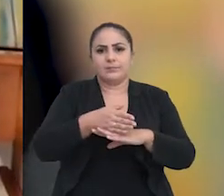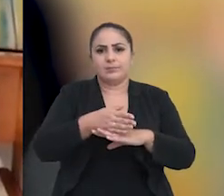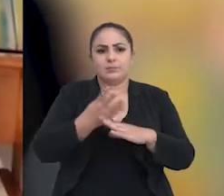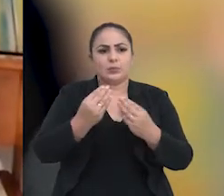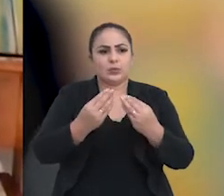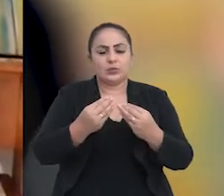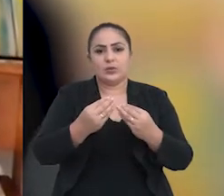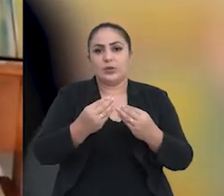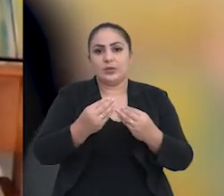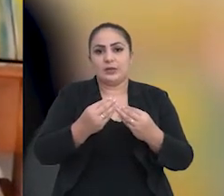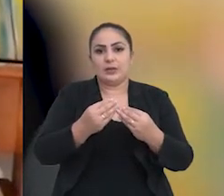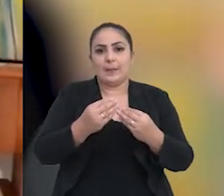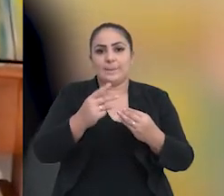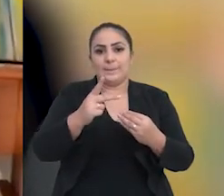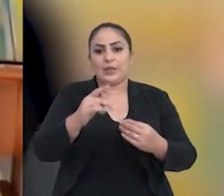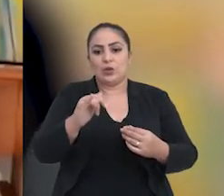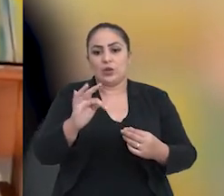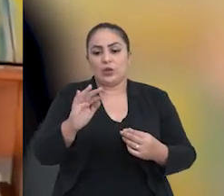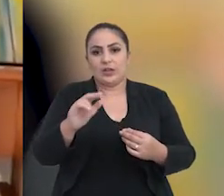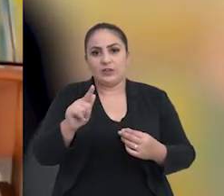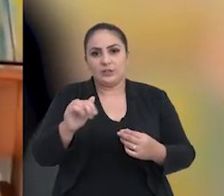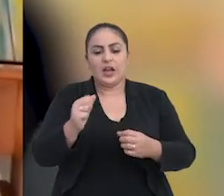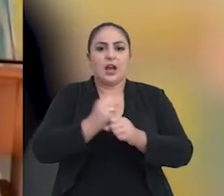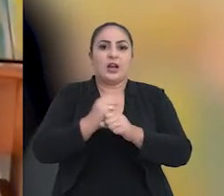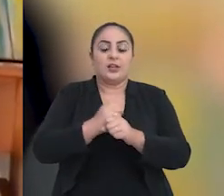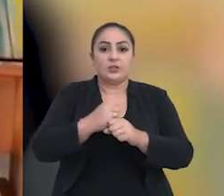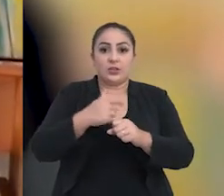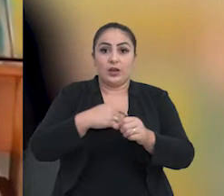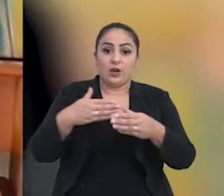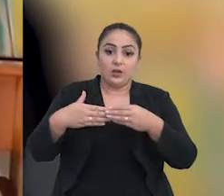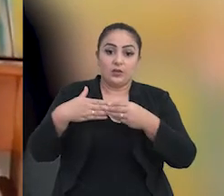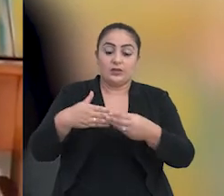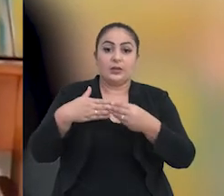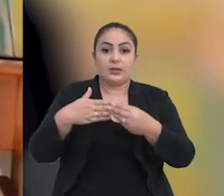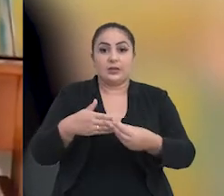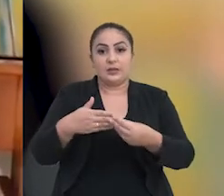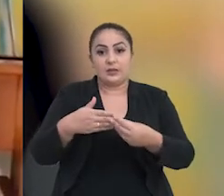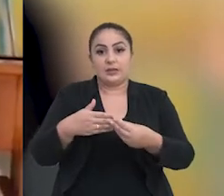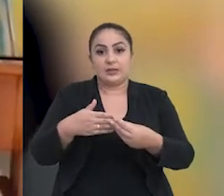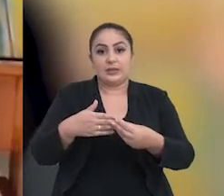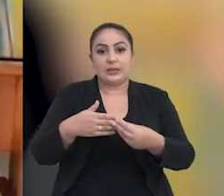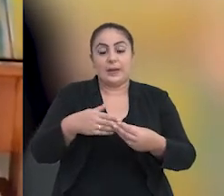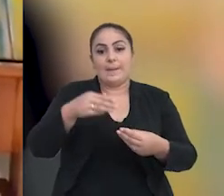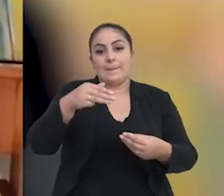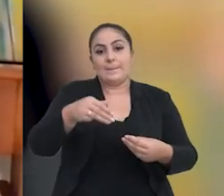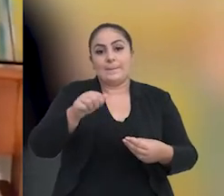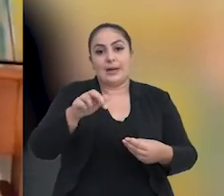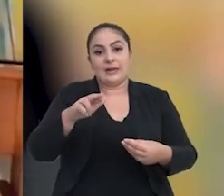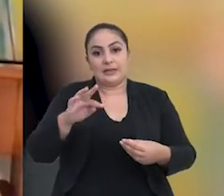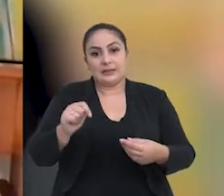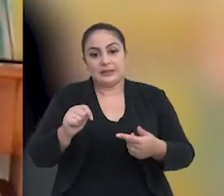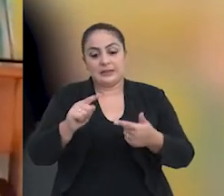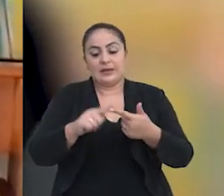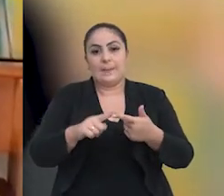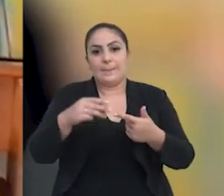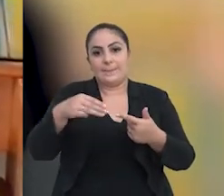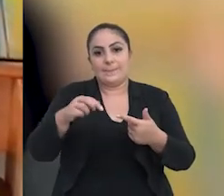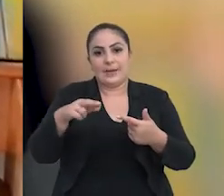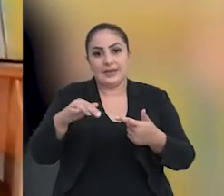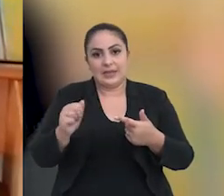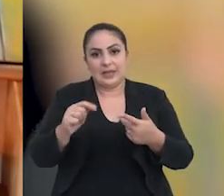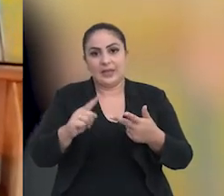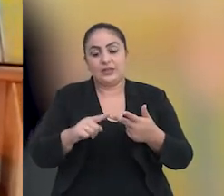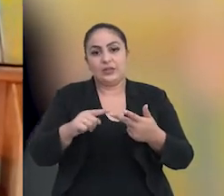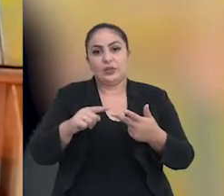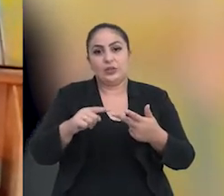o BAN, Ateliê de Litografia, por vários anos, sob orientação de Anico Ercovitz, Marta Longuerço e